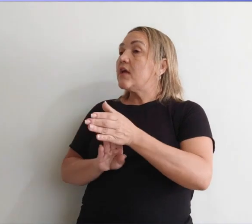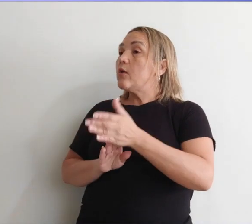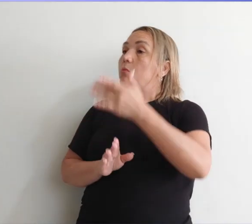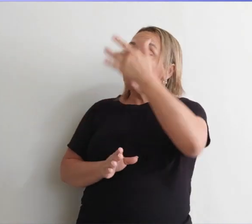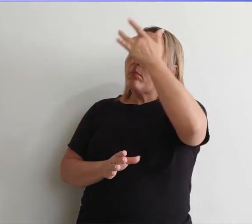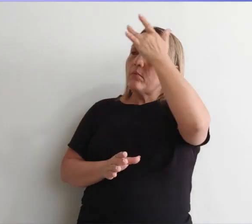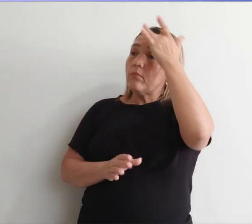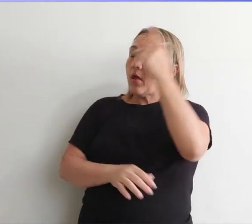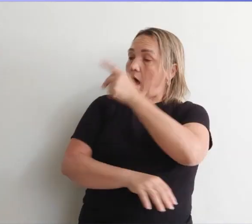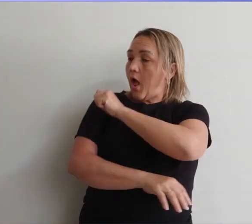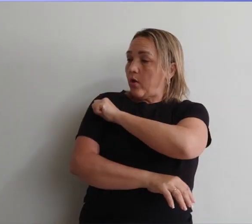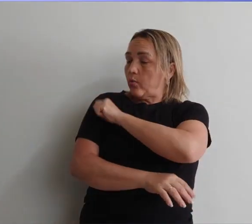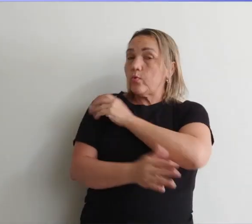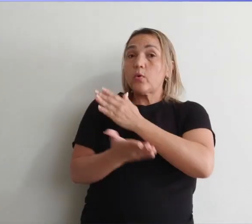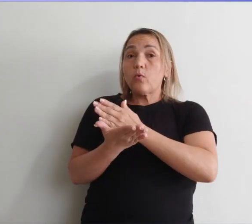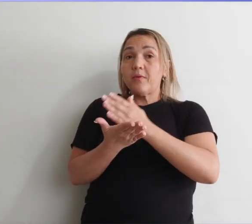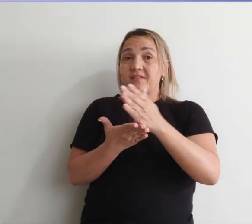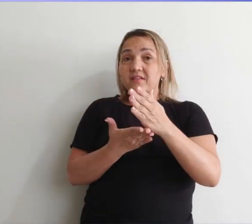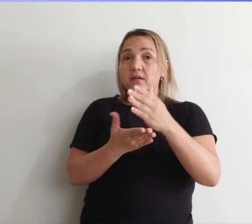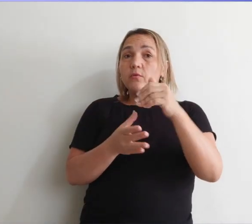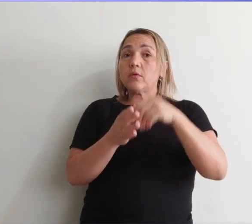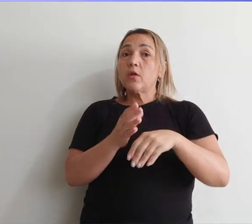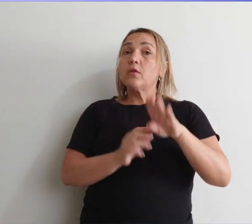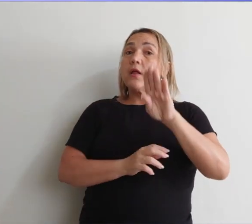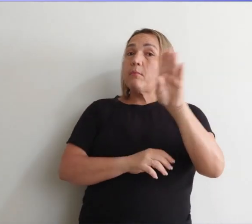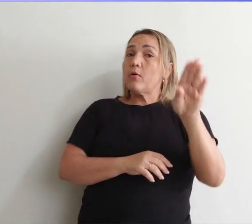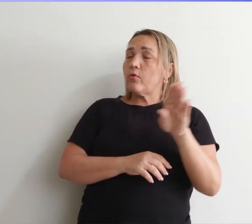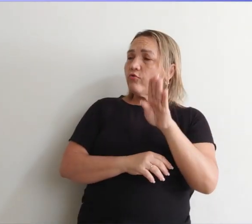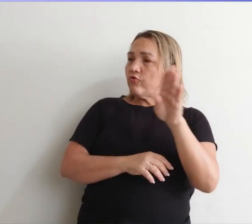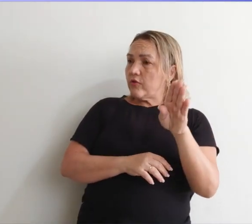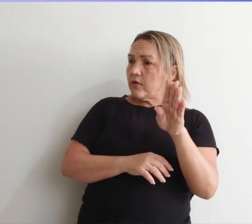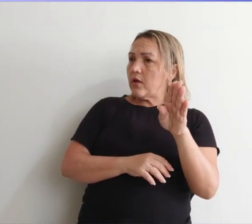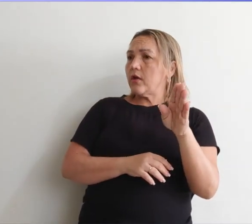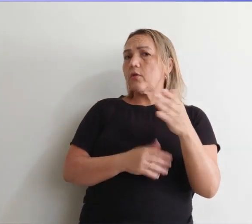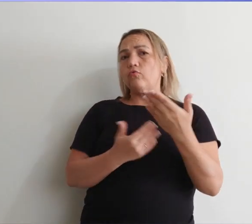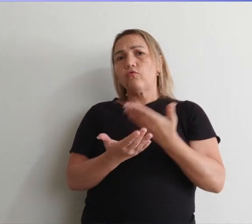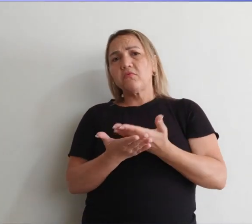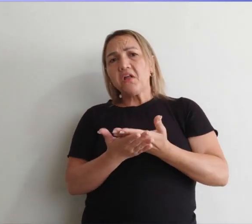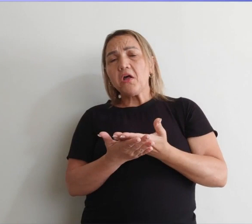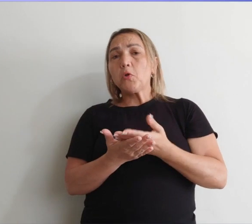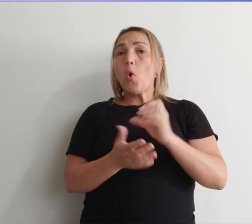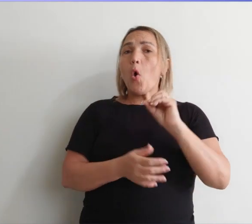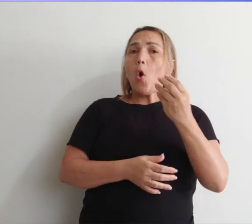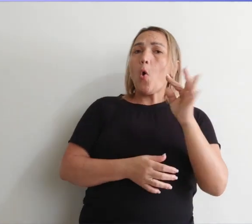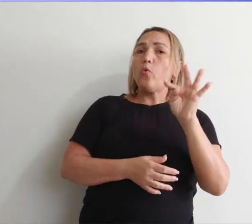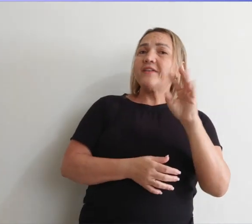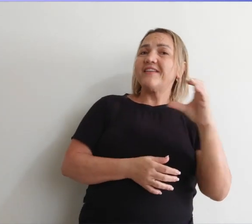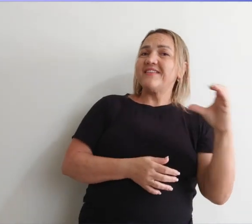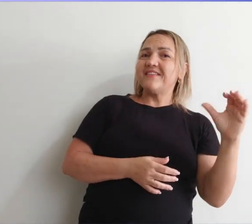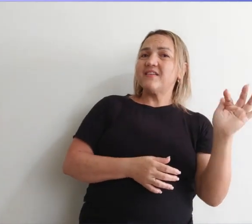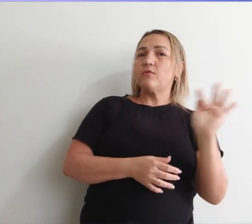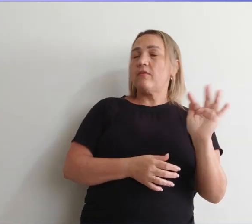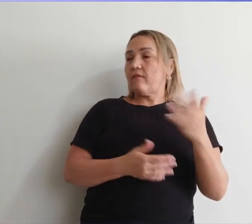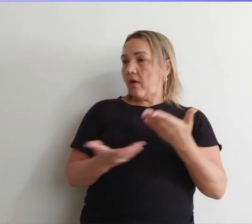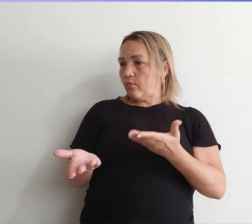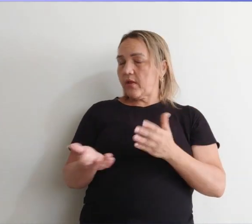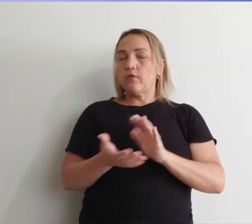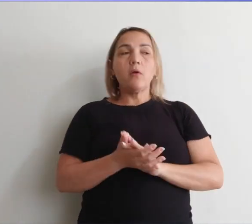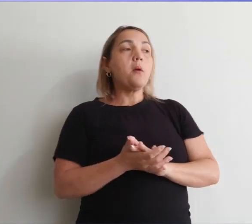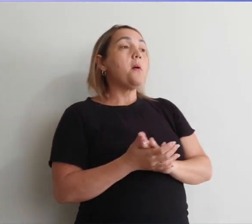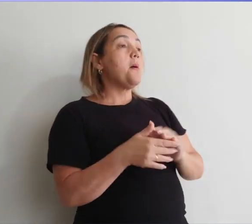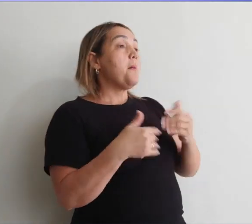estão começando a carreira na área da biologia? Que estão, né, finalizando o curso, indo para o TCC? Tá.